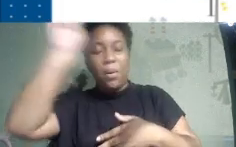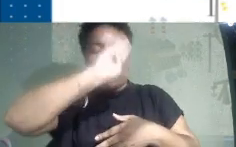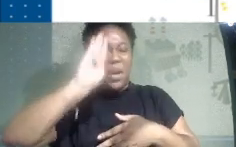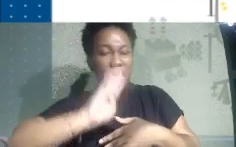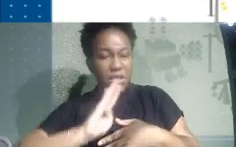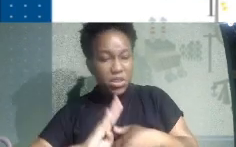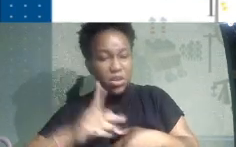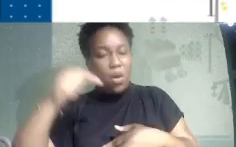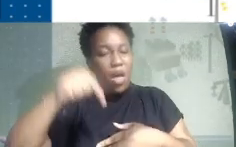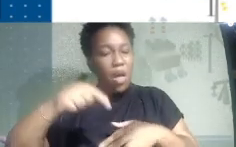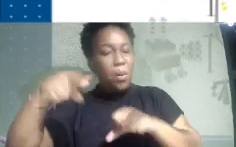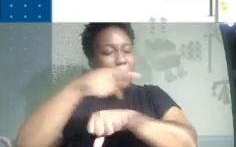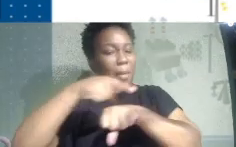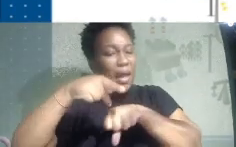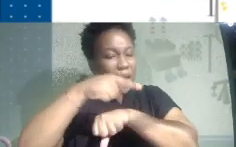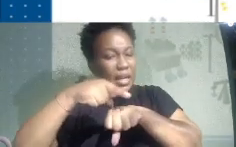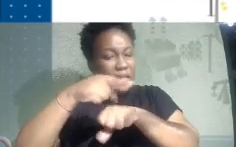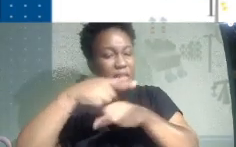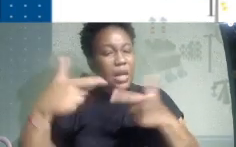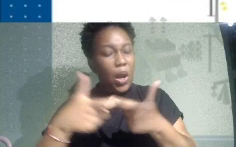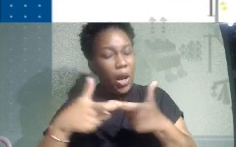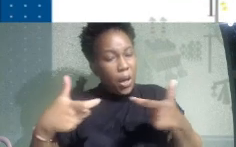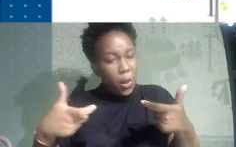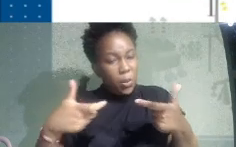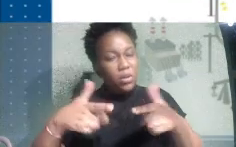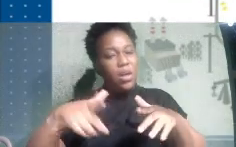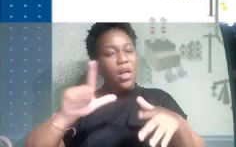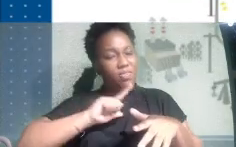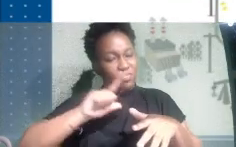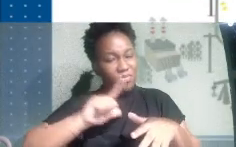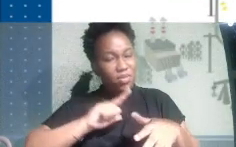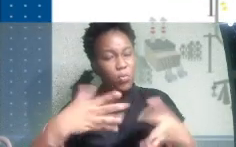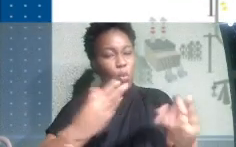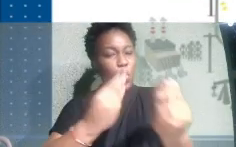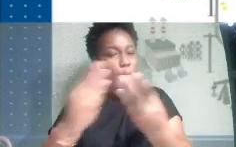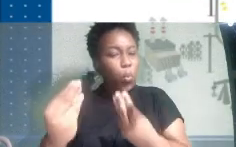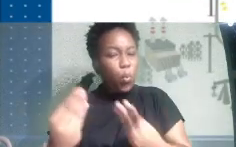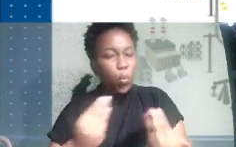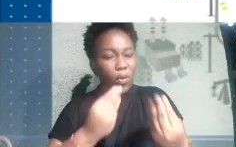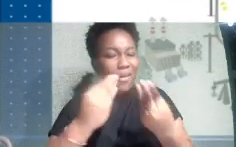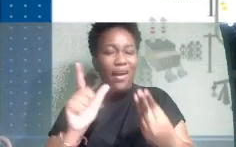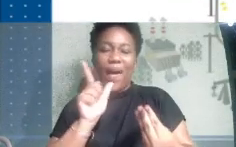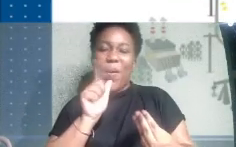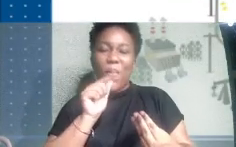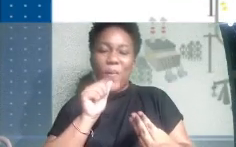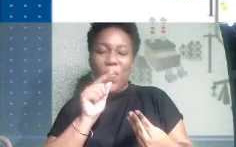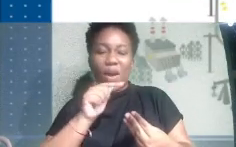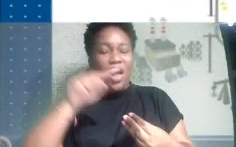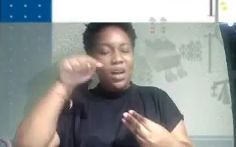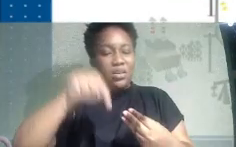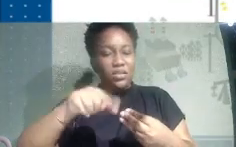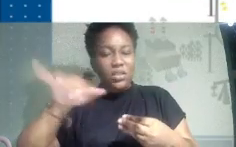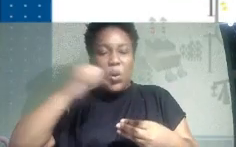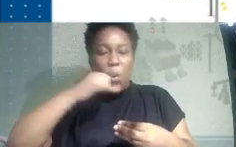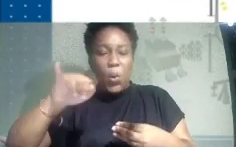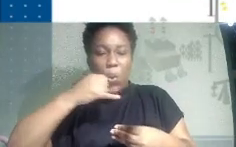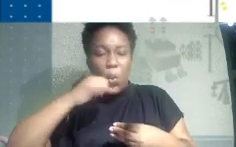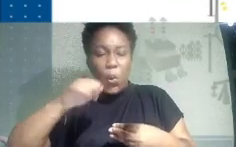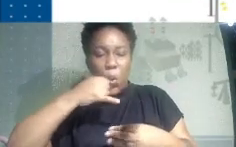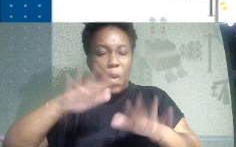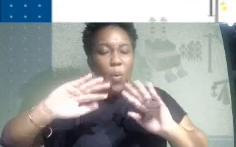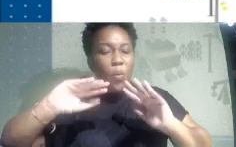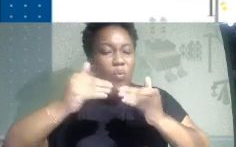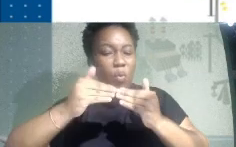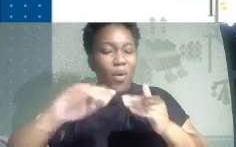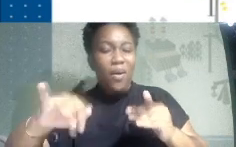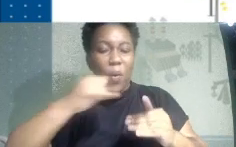muito grande, né? Todos nós sabemos disso, e nós temos muita água. E esse potencial energético proveniente da água,